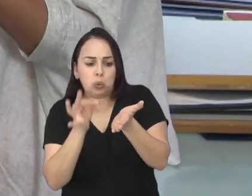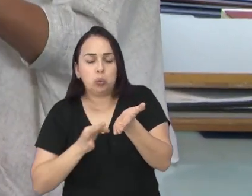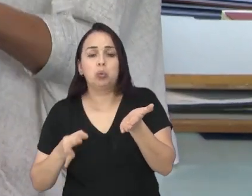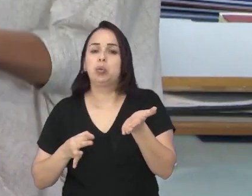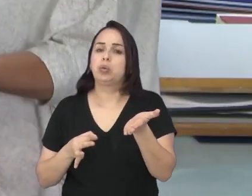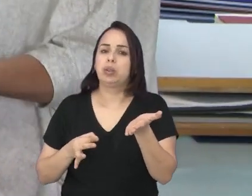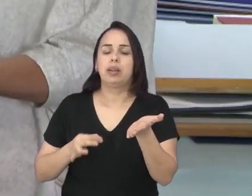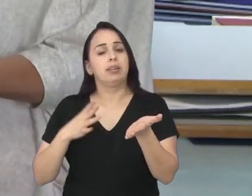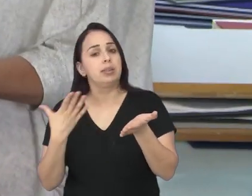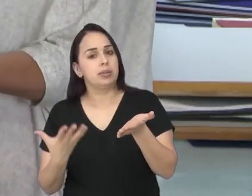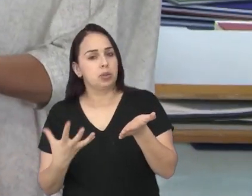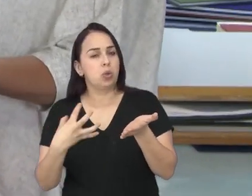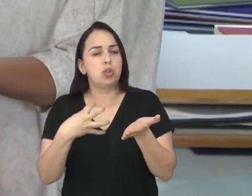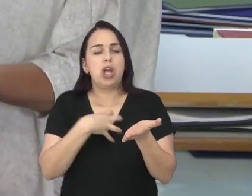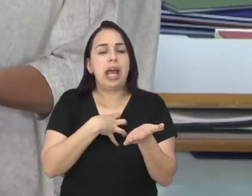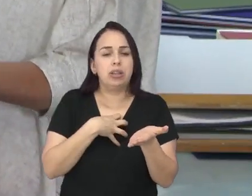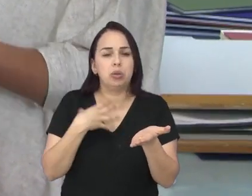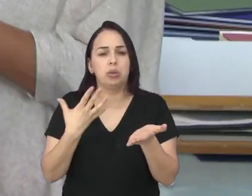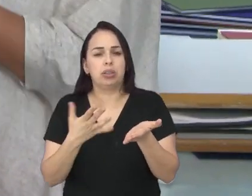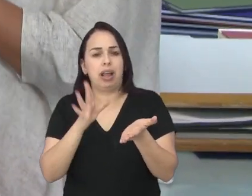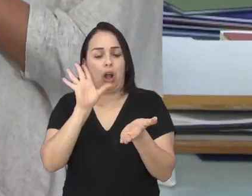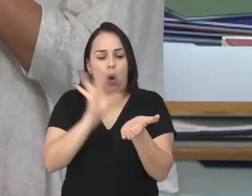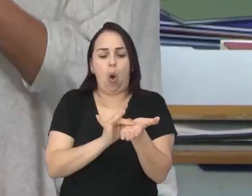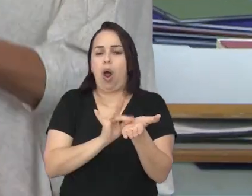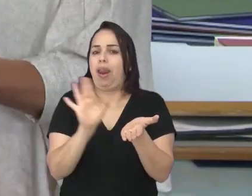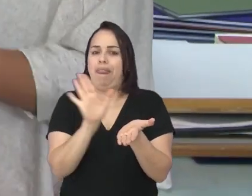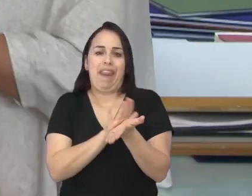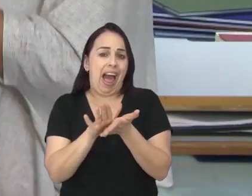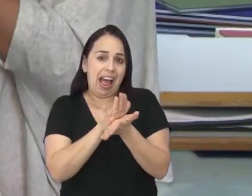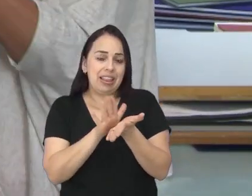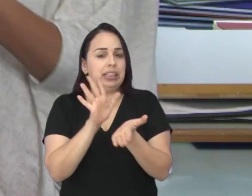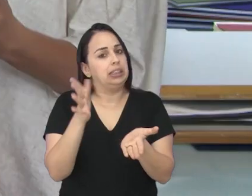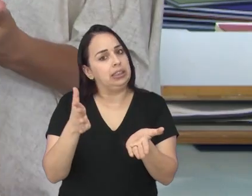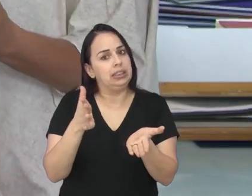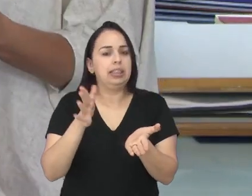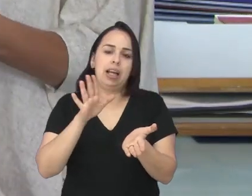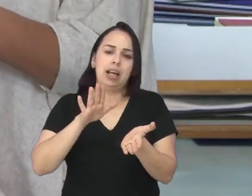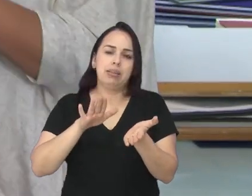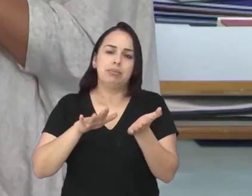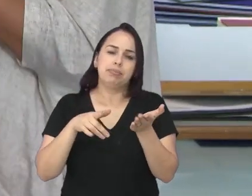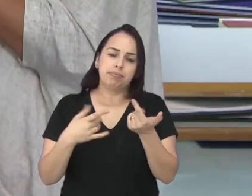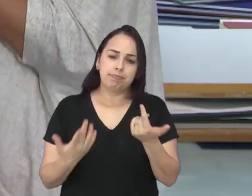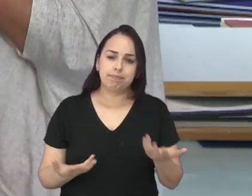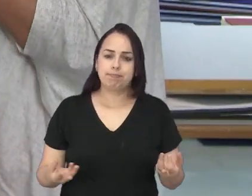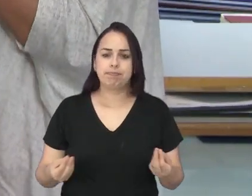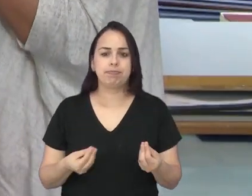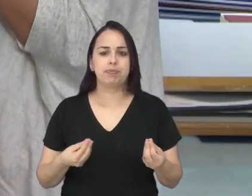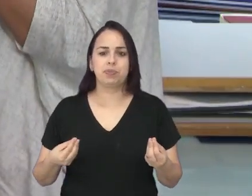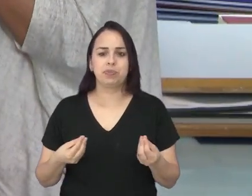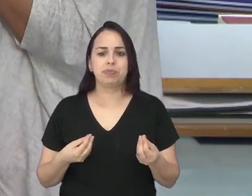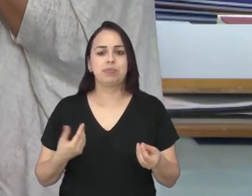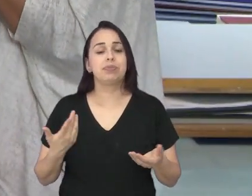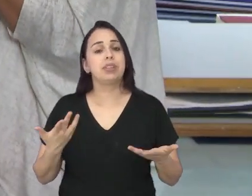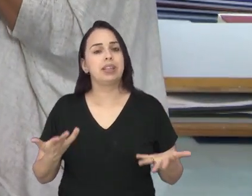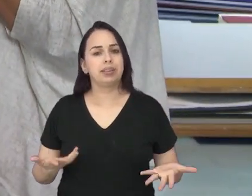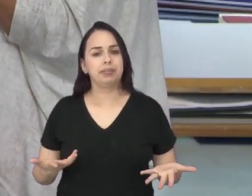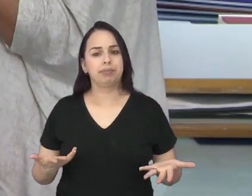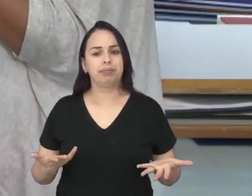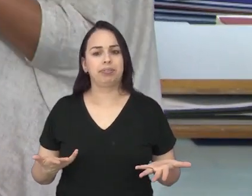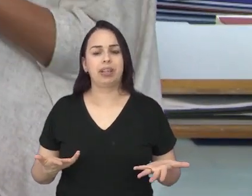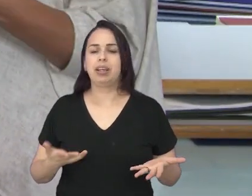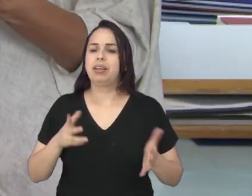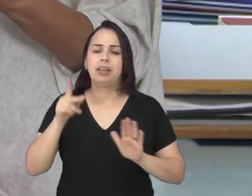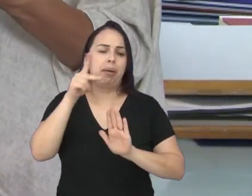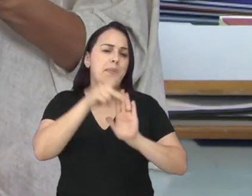Vai ser um trabalho que não tem cola, porque não pode por conta das obras, né? Então,